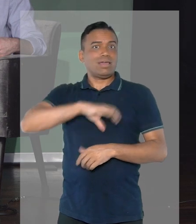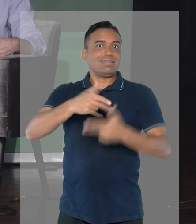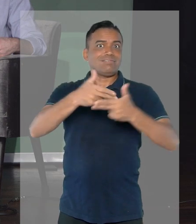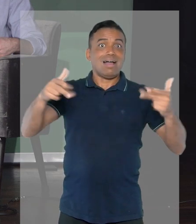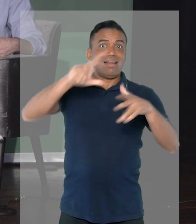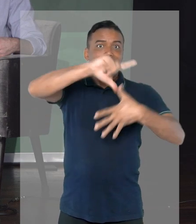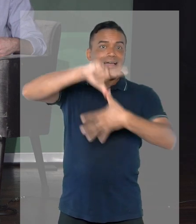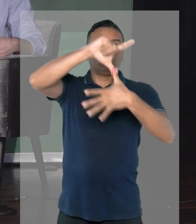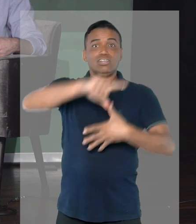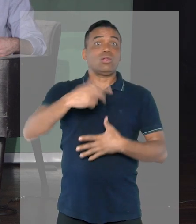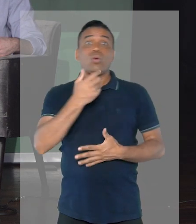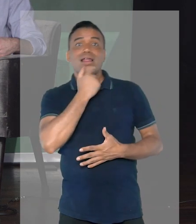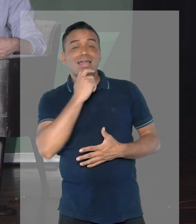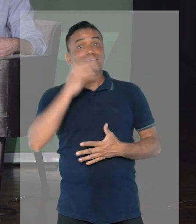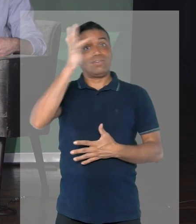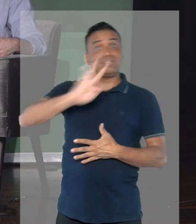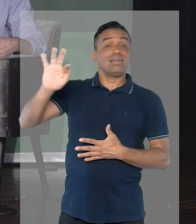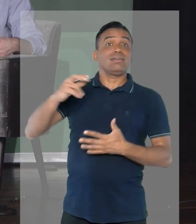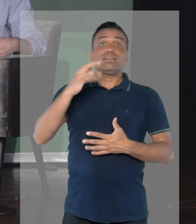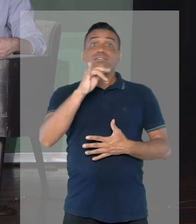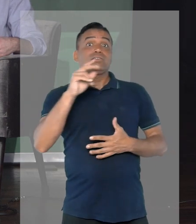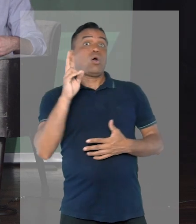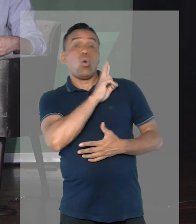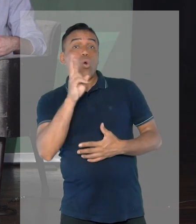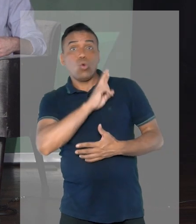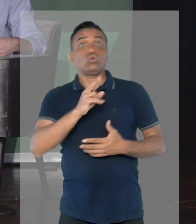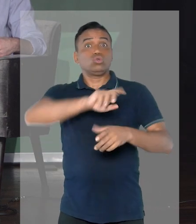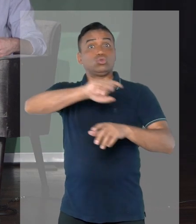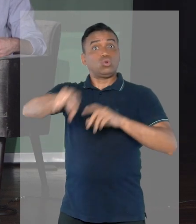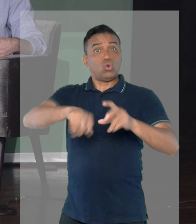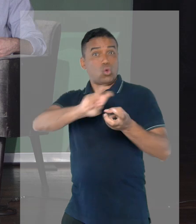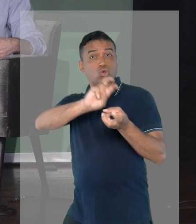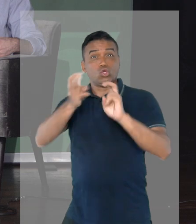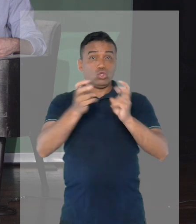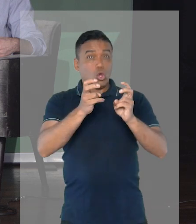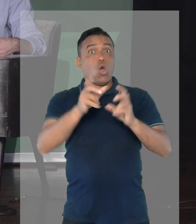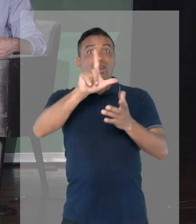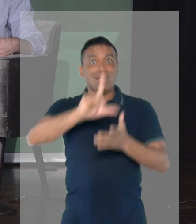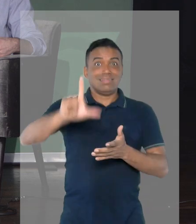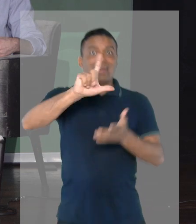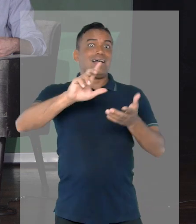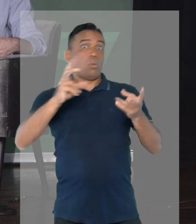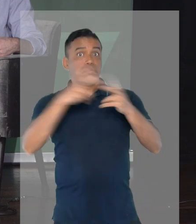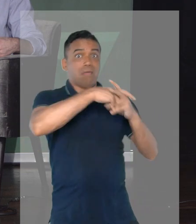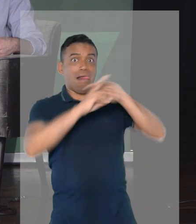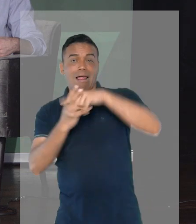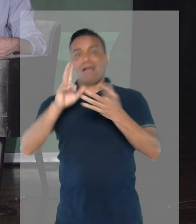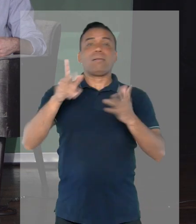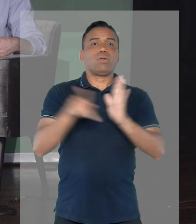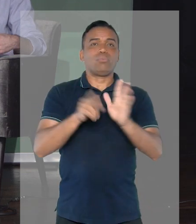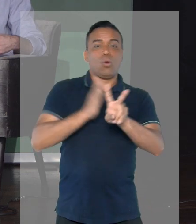latim, grego, inglês, francês, russo, japonês, judô, tarô, teoria literária. O bandido que se sabia fabro, hippie,